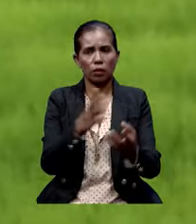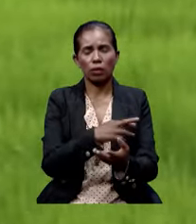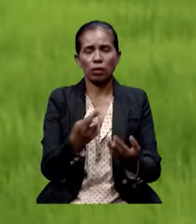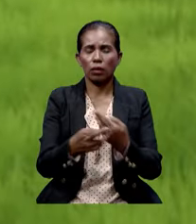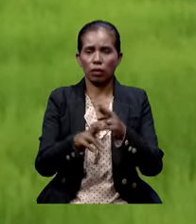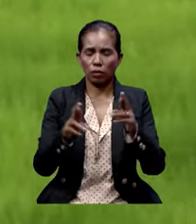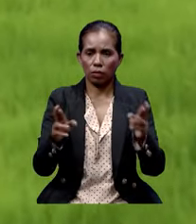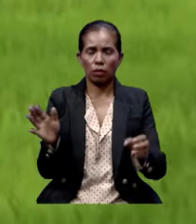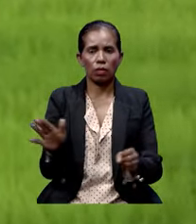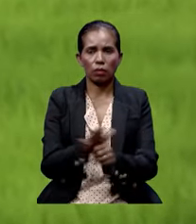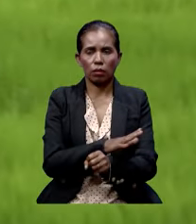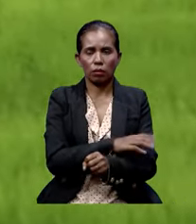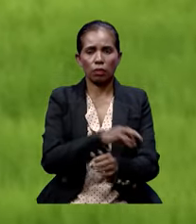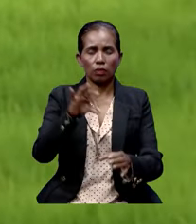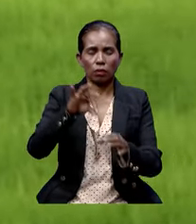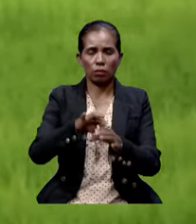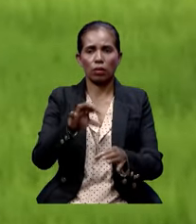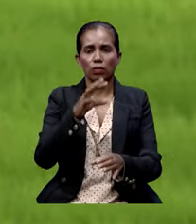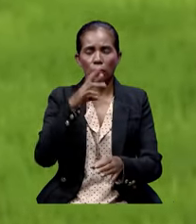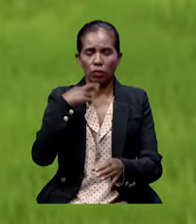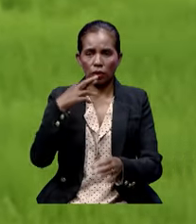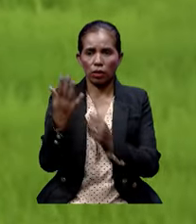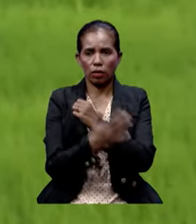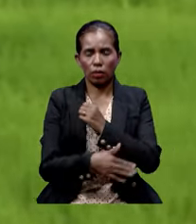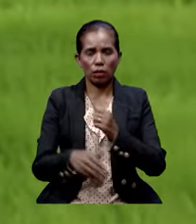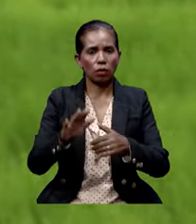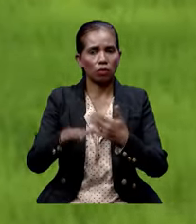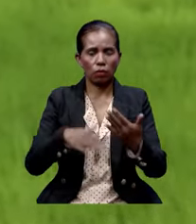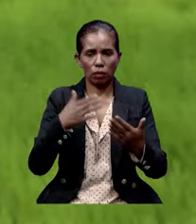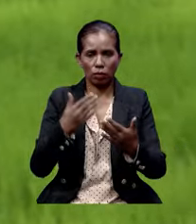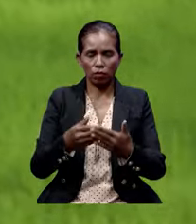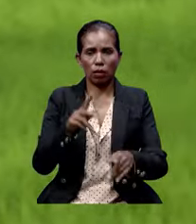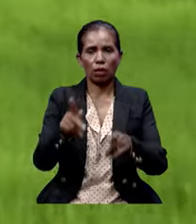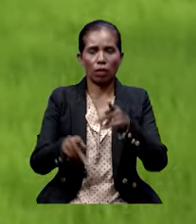a sustentabilidade de produção local e a nação, na bem maioria, na